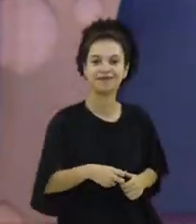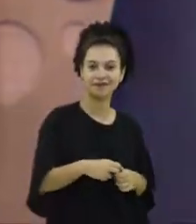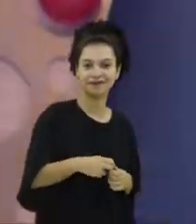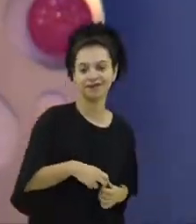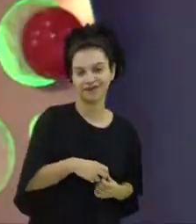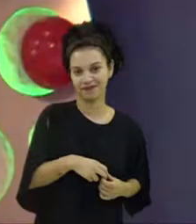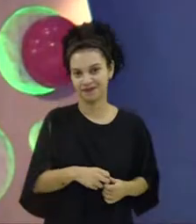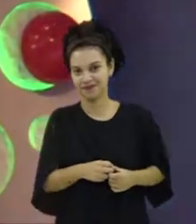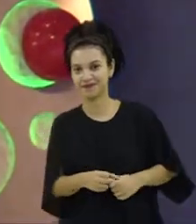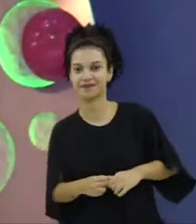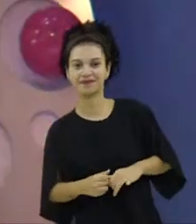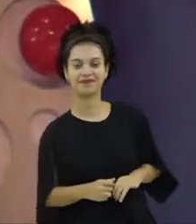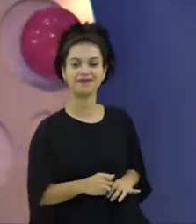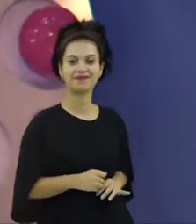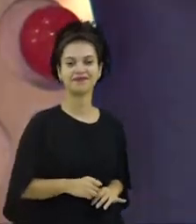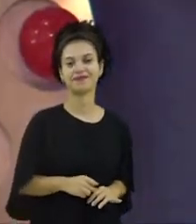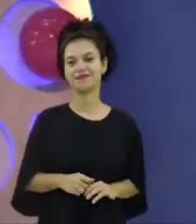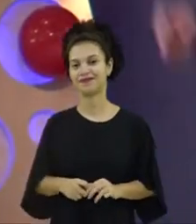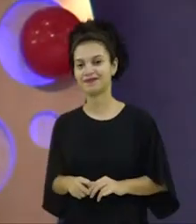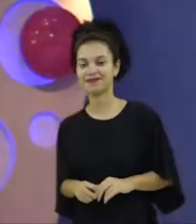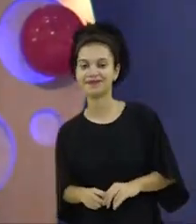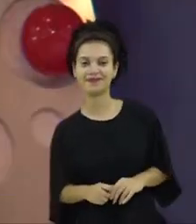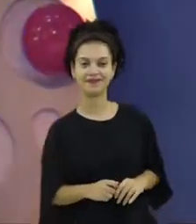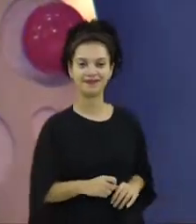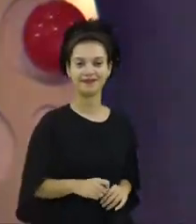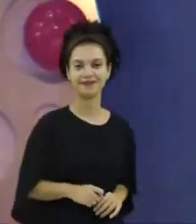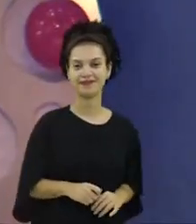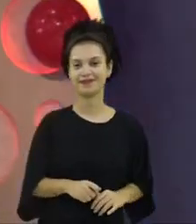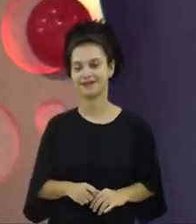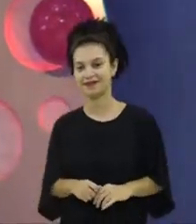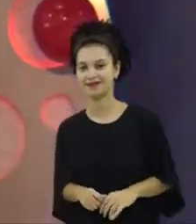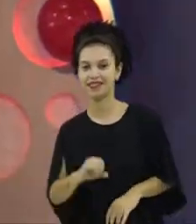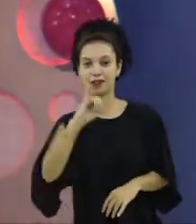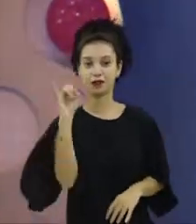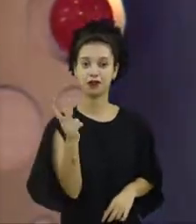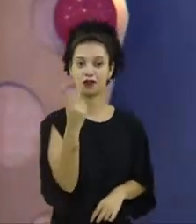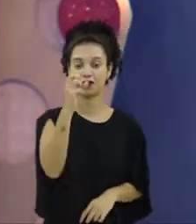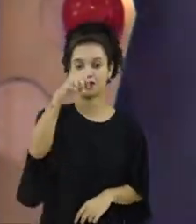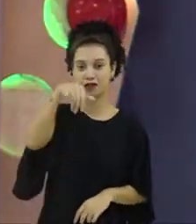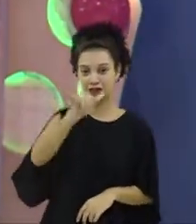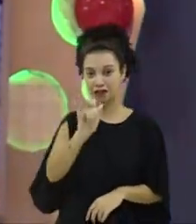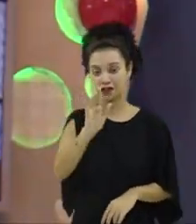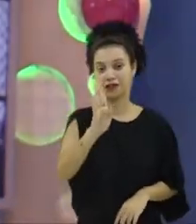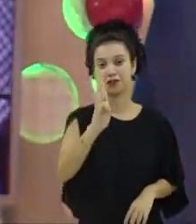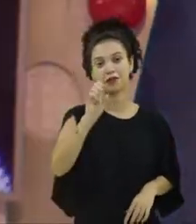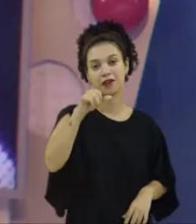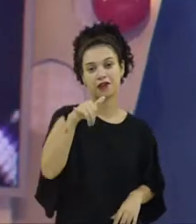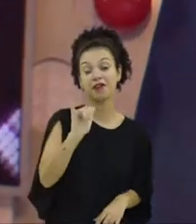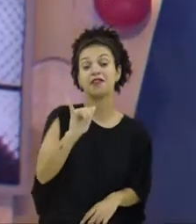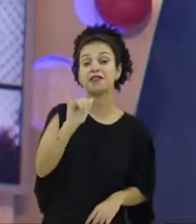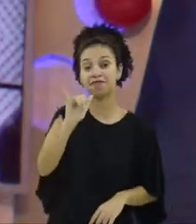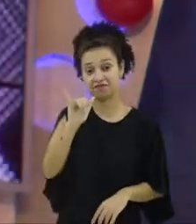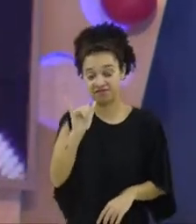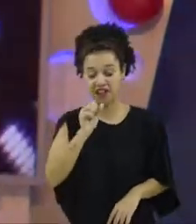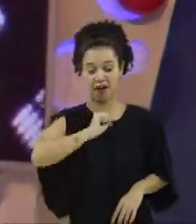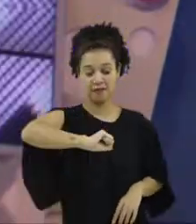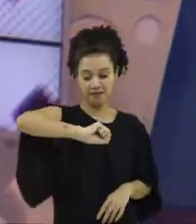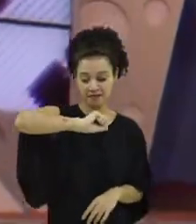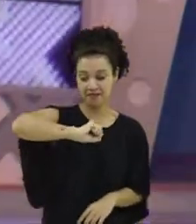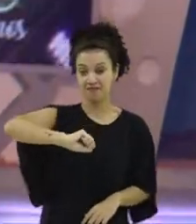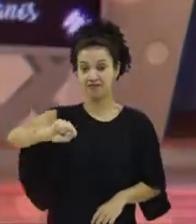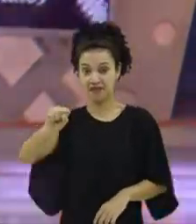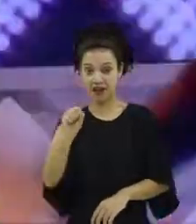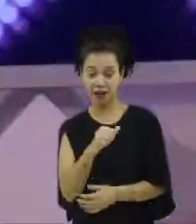Estima caindo pra zero grau. Me afastei dos meus amigos. A velha sofrência virou